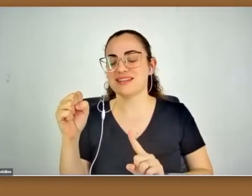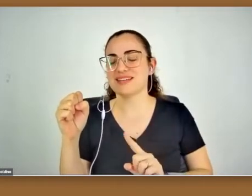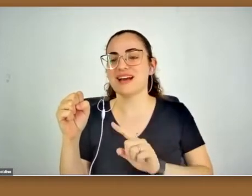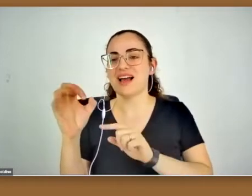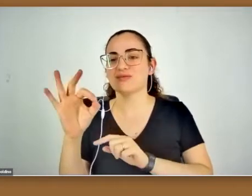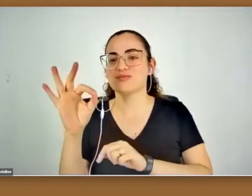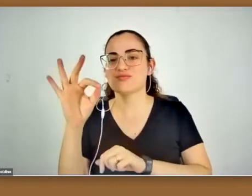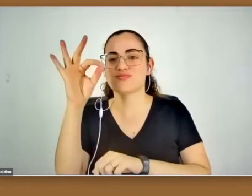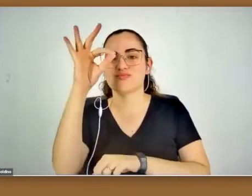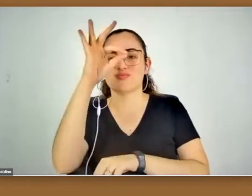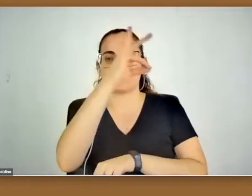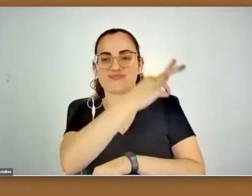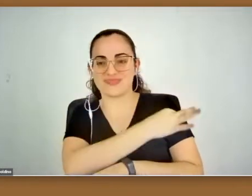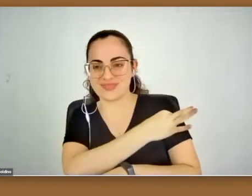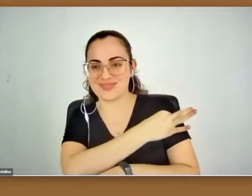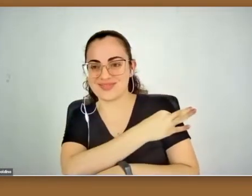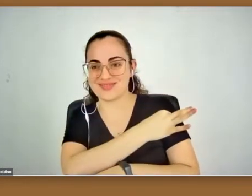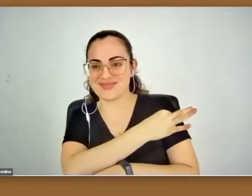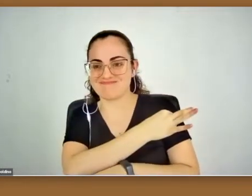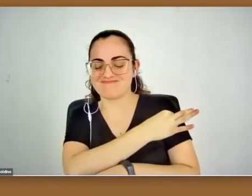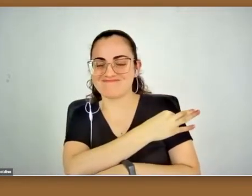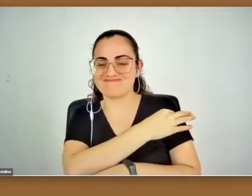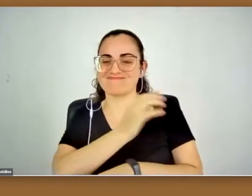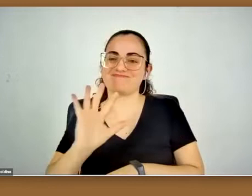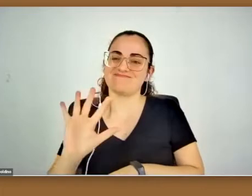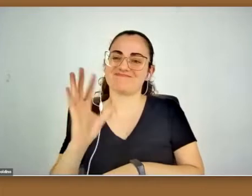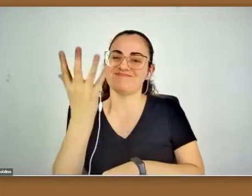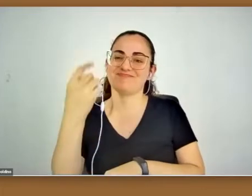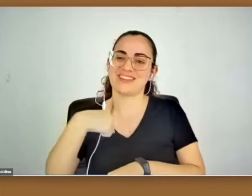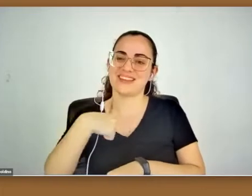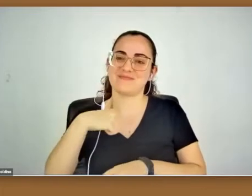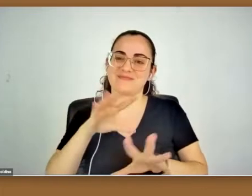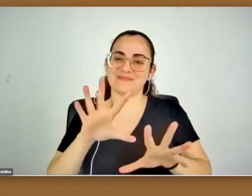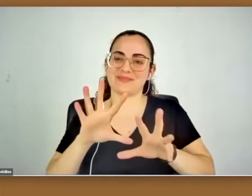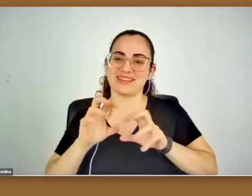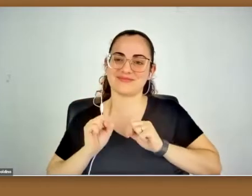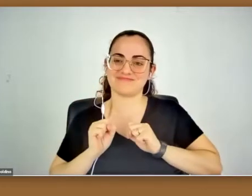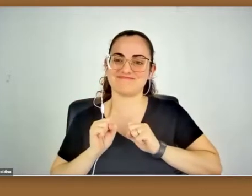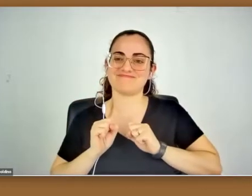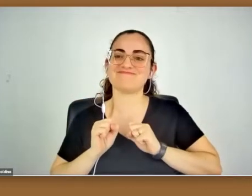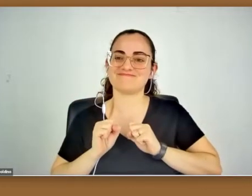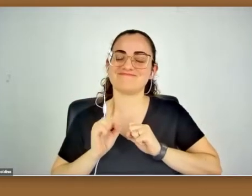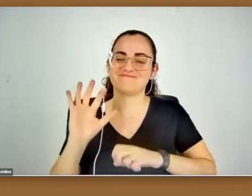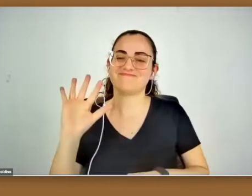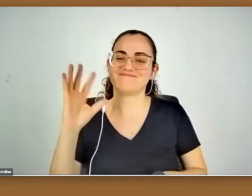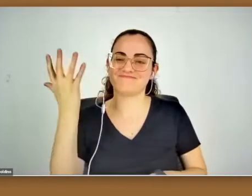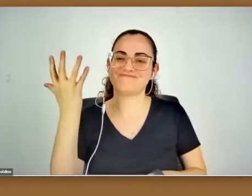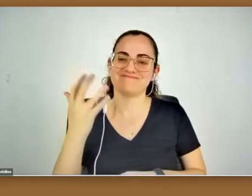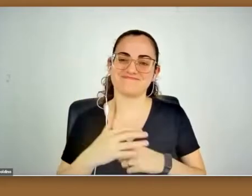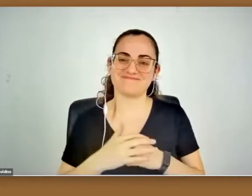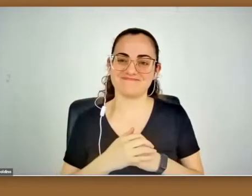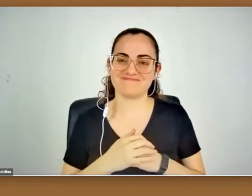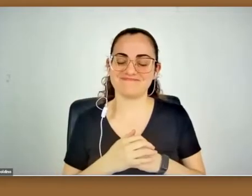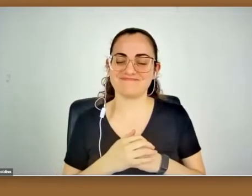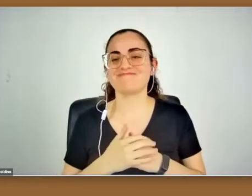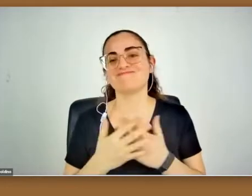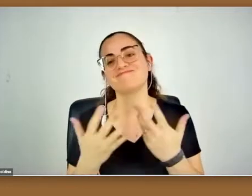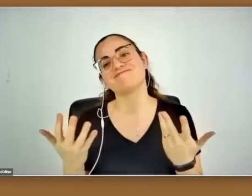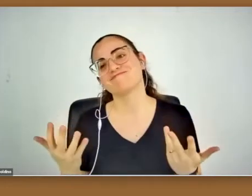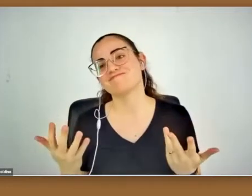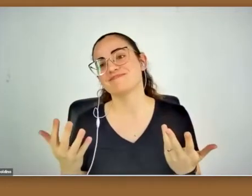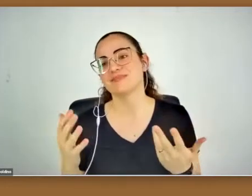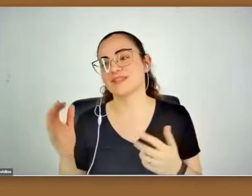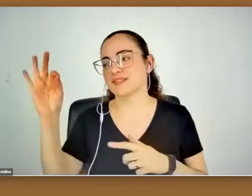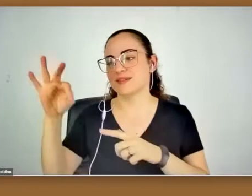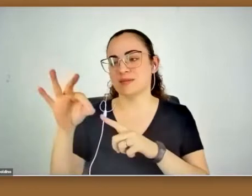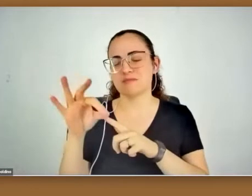acaba transmitindo esse vírus, por exemplo. E aí, né, sem querer, ele acaba se